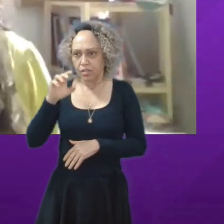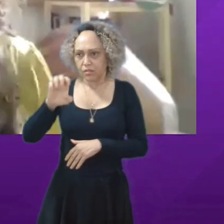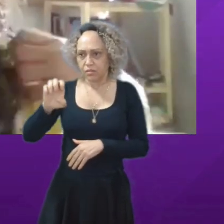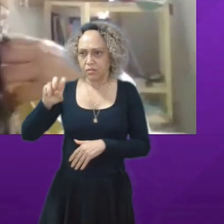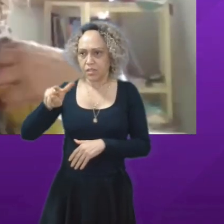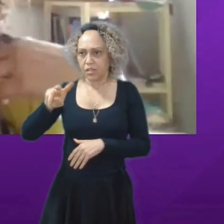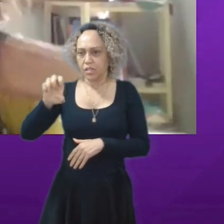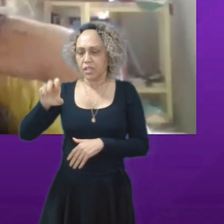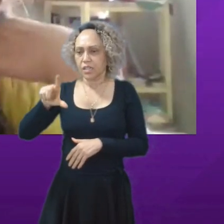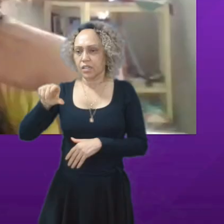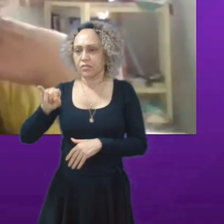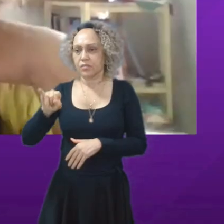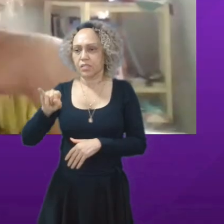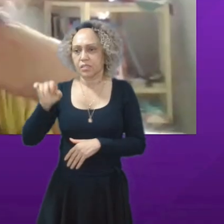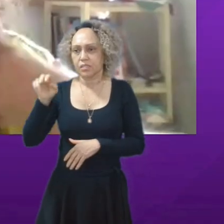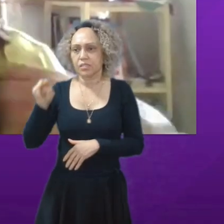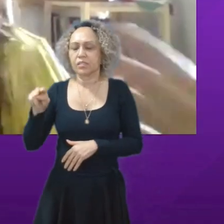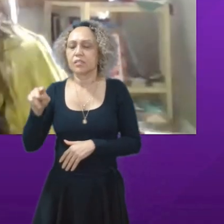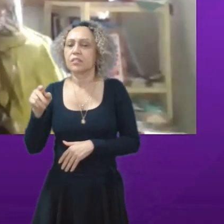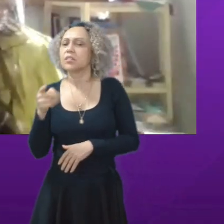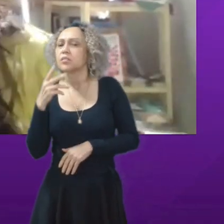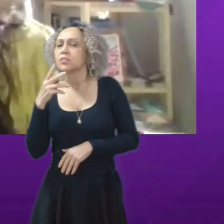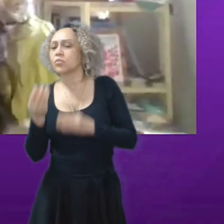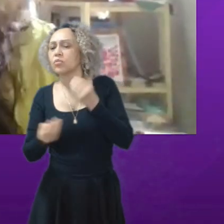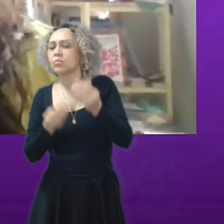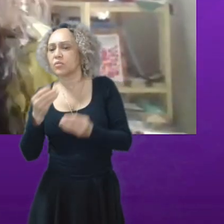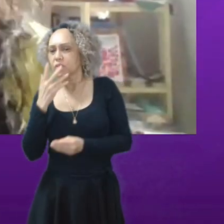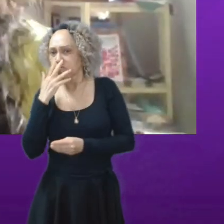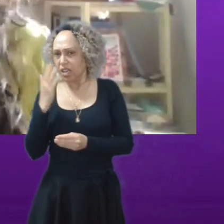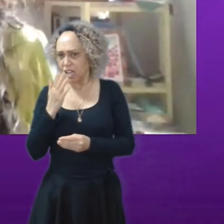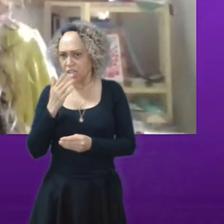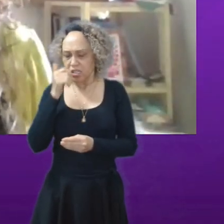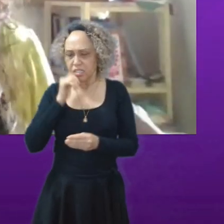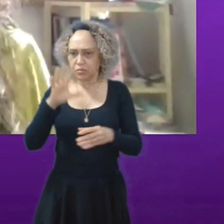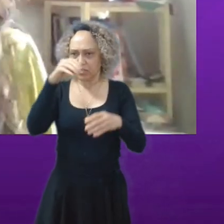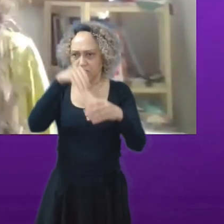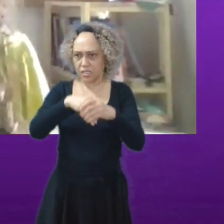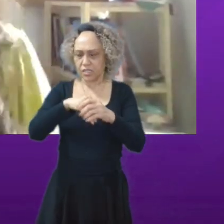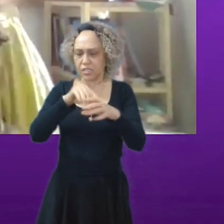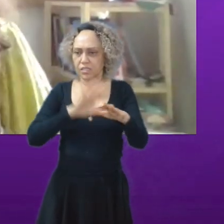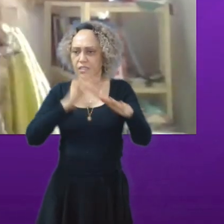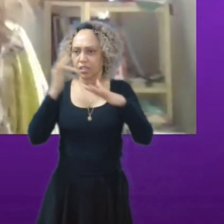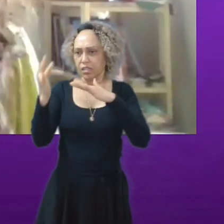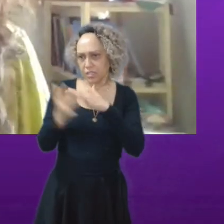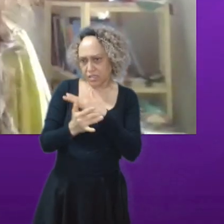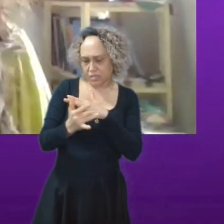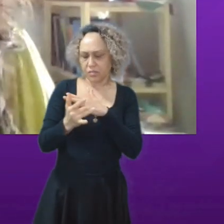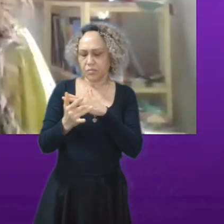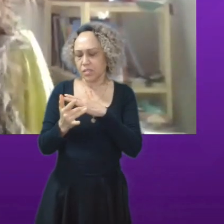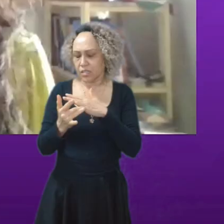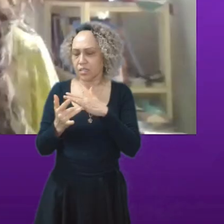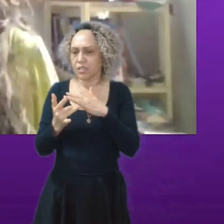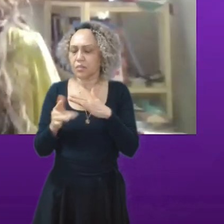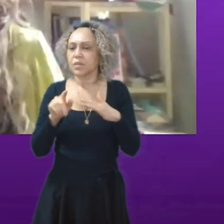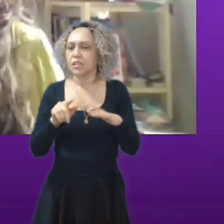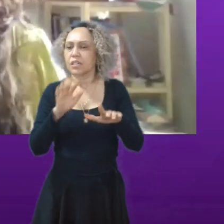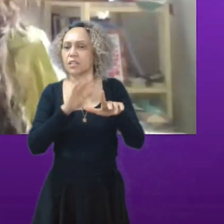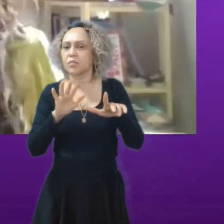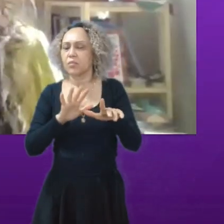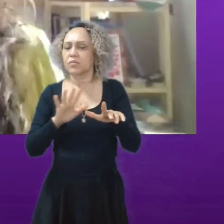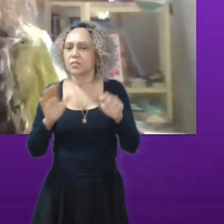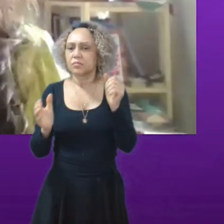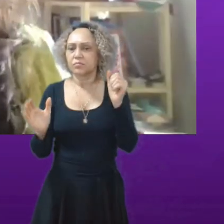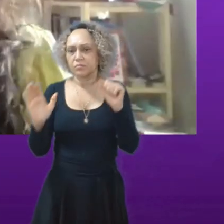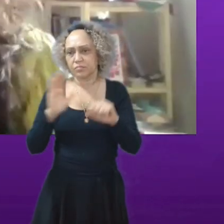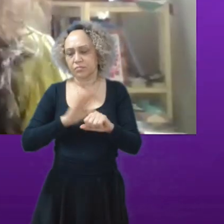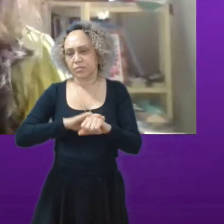acha que a presença feminina nas redes digitais ela pode contribuir para transformar as plataformas em espaços mais seguros para as mulheres, né? E vocês já trouxeram